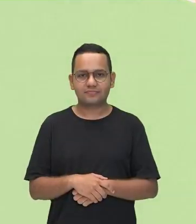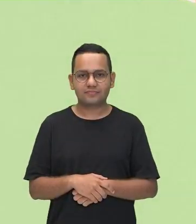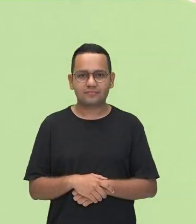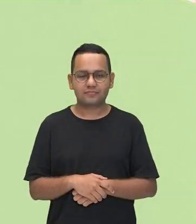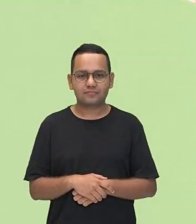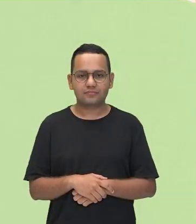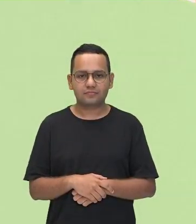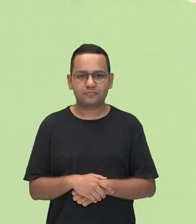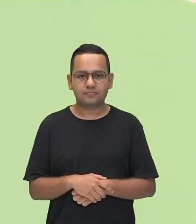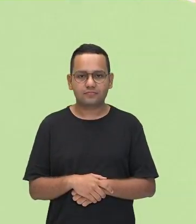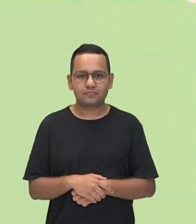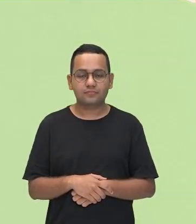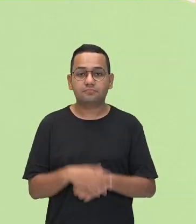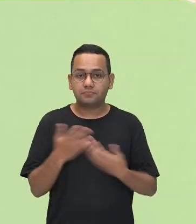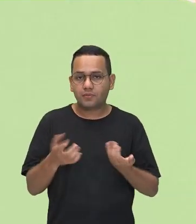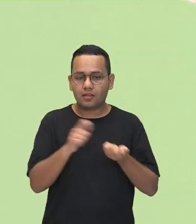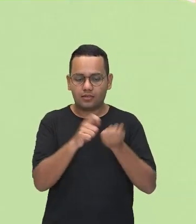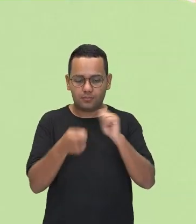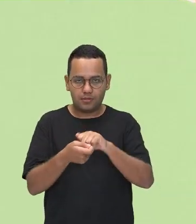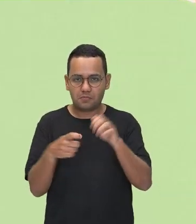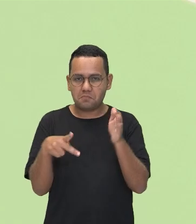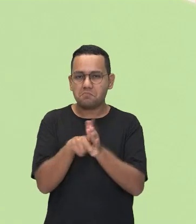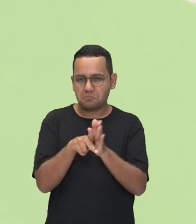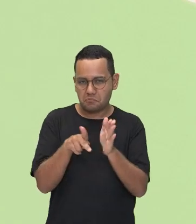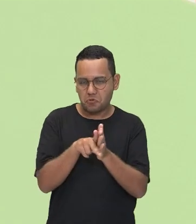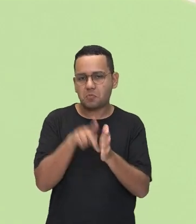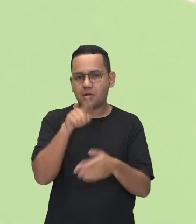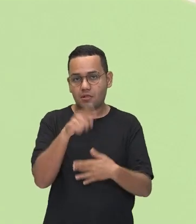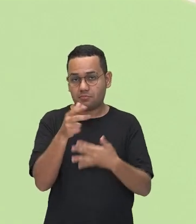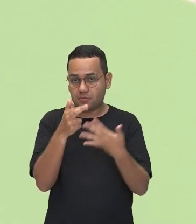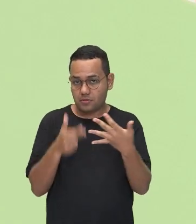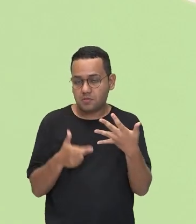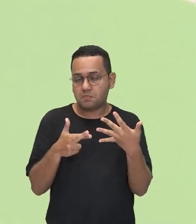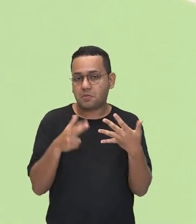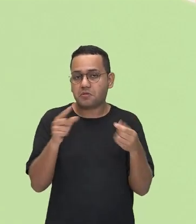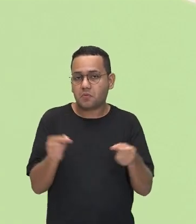elas puderam então se adaptar ao ambiente e assim